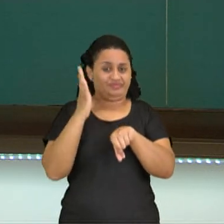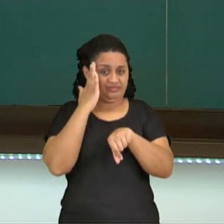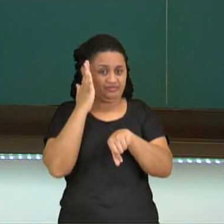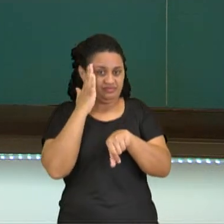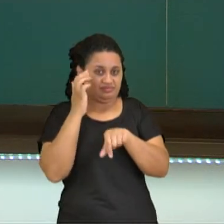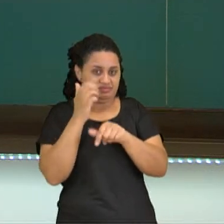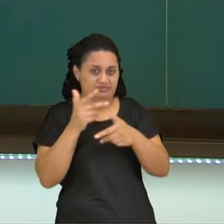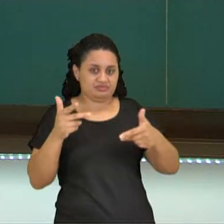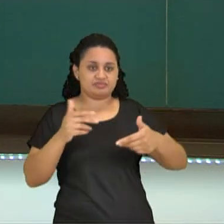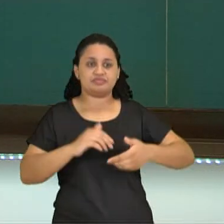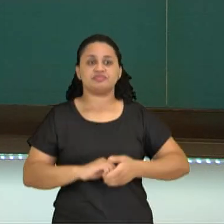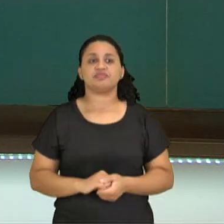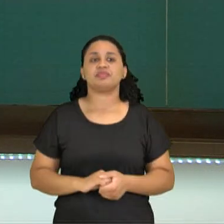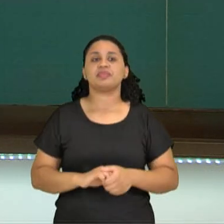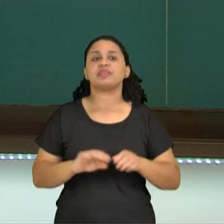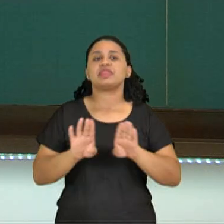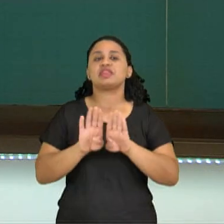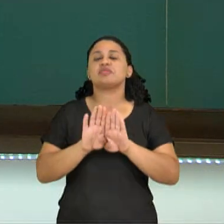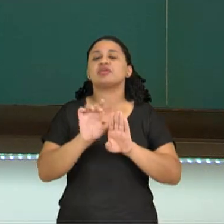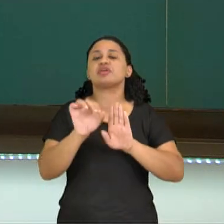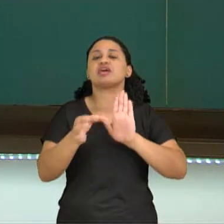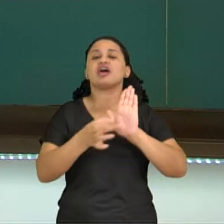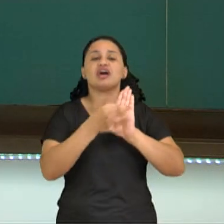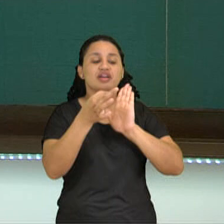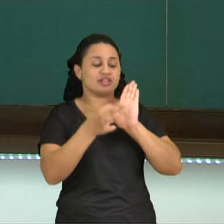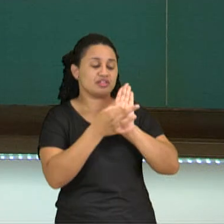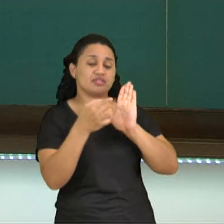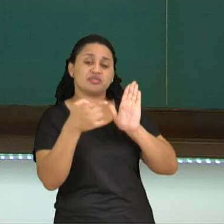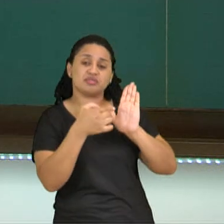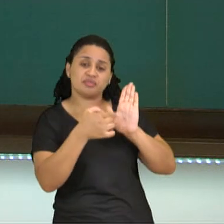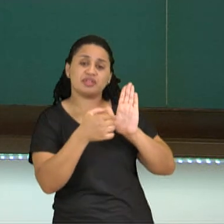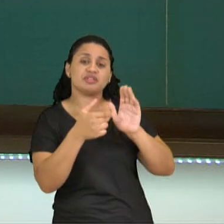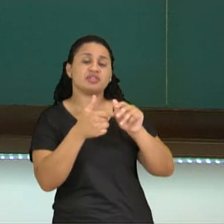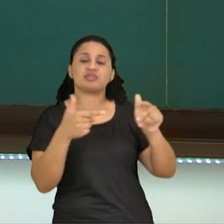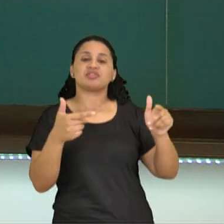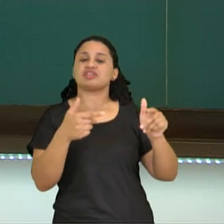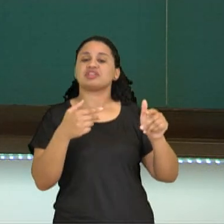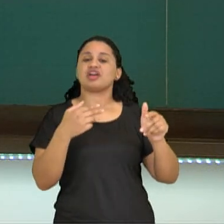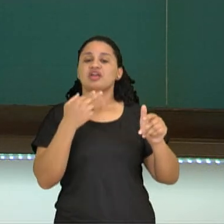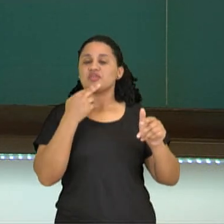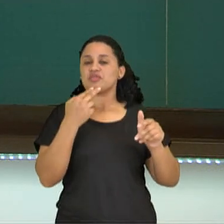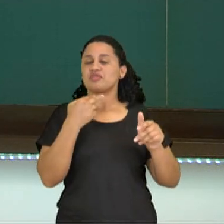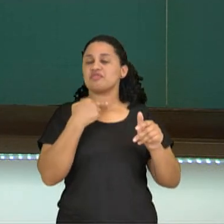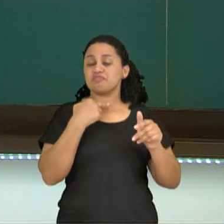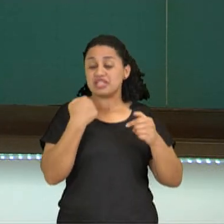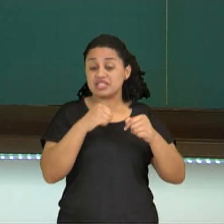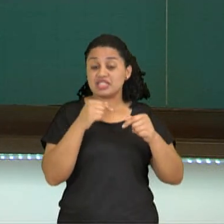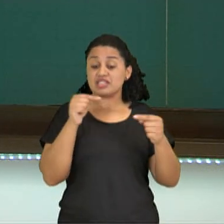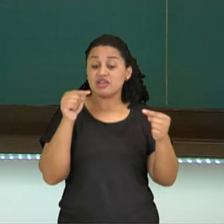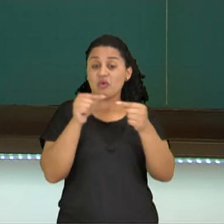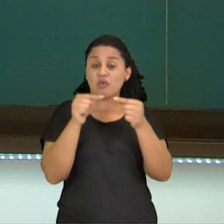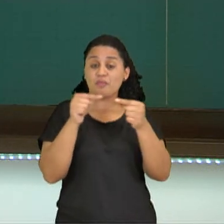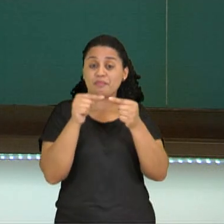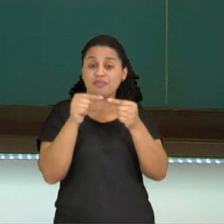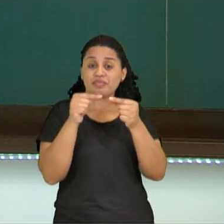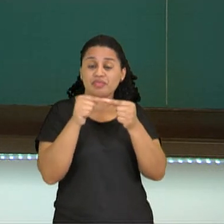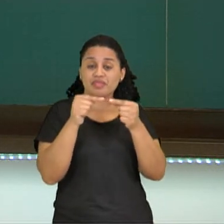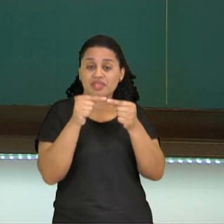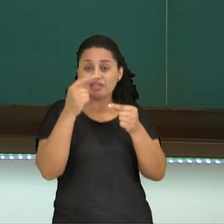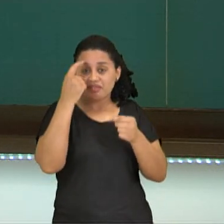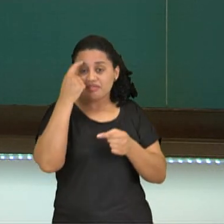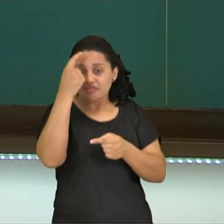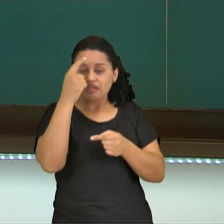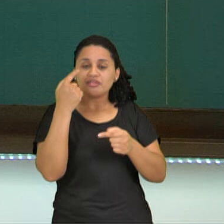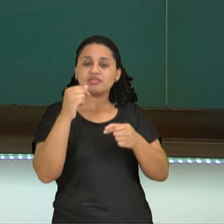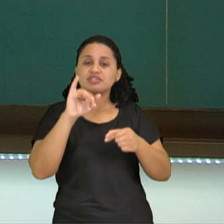tá? E argumentos. Argumentos o quê? São coisas que não podem ser contraditórias à sua ideia. Esses argumentos precisam